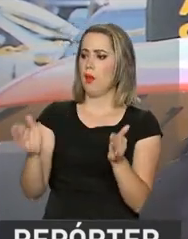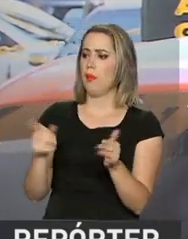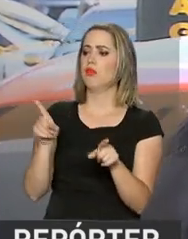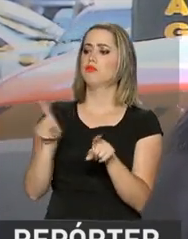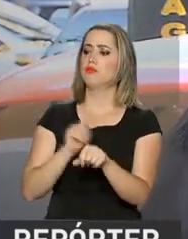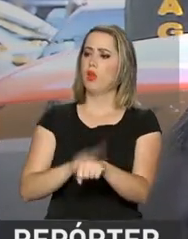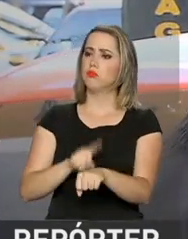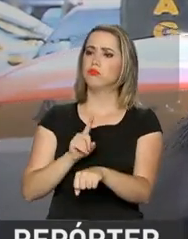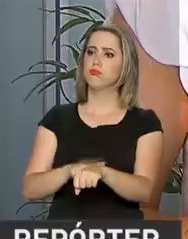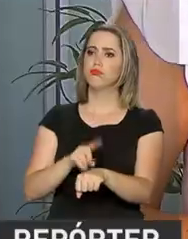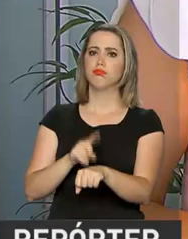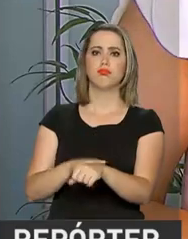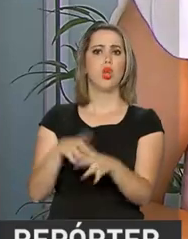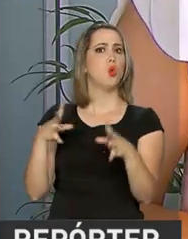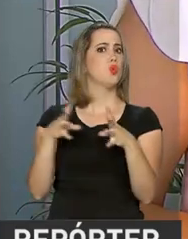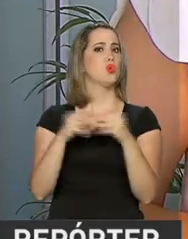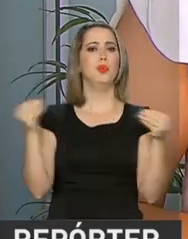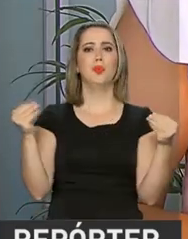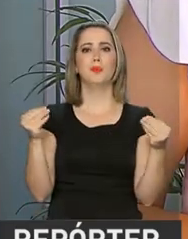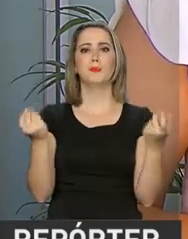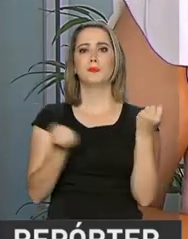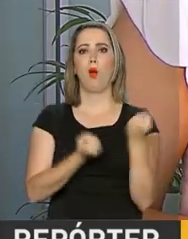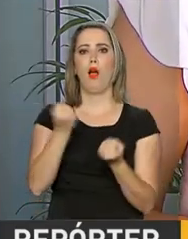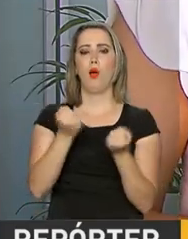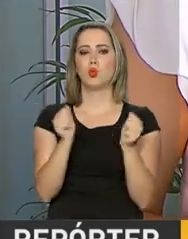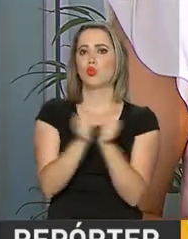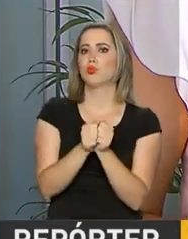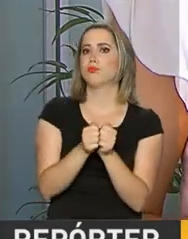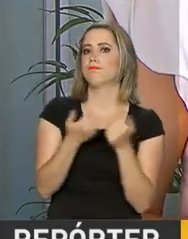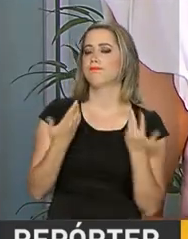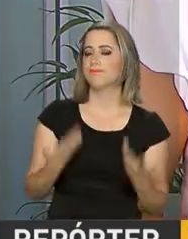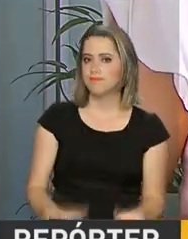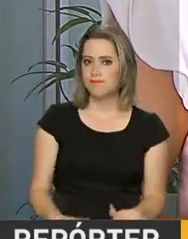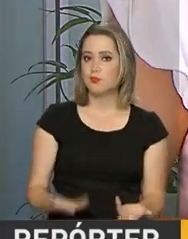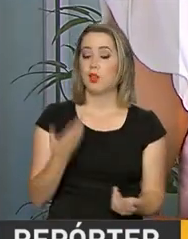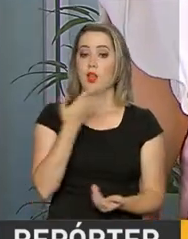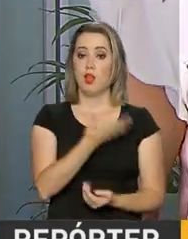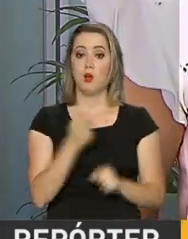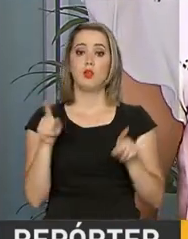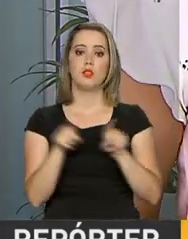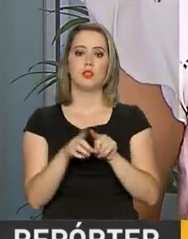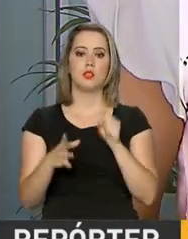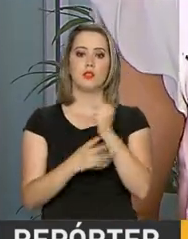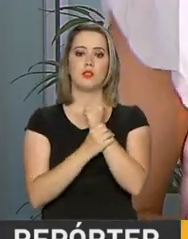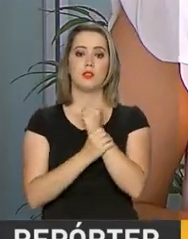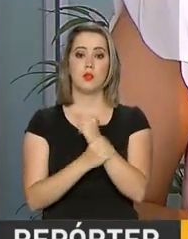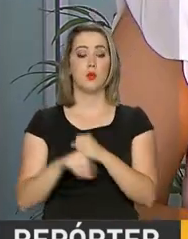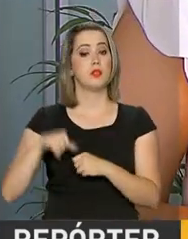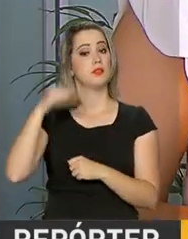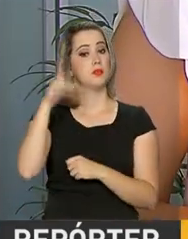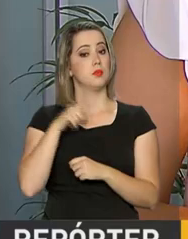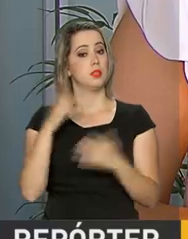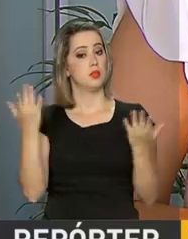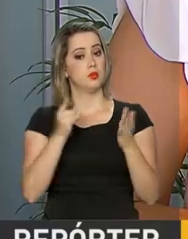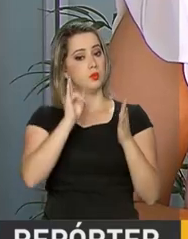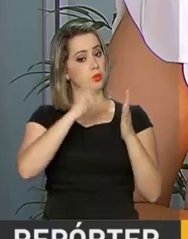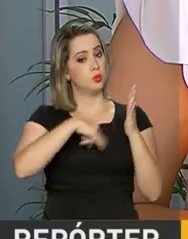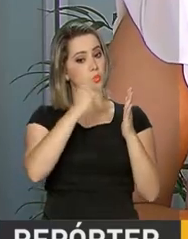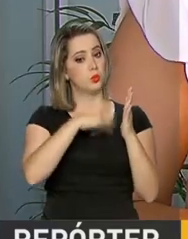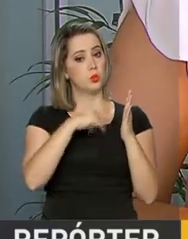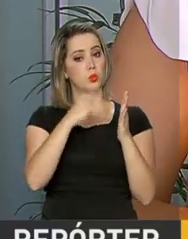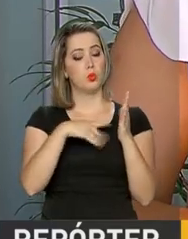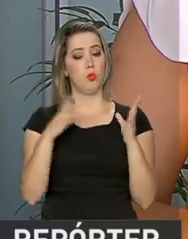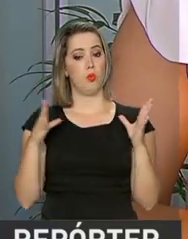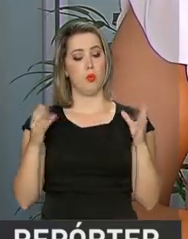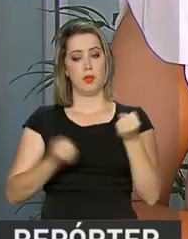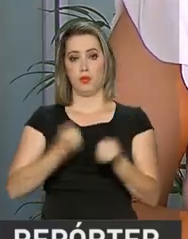aí eles somem com veículo agora estabelecimentos comerciais como esse vão contar com uma ança mais é que a carteira nacional de habilitação vai